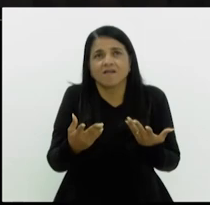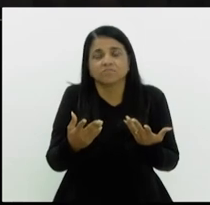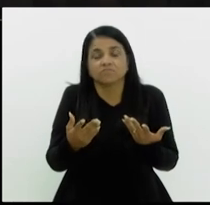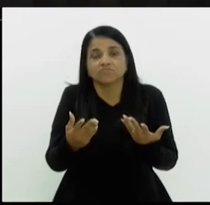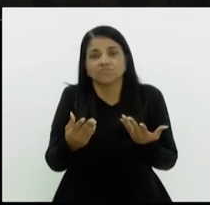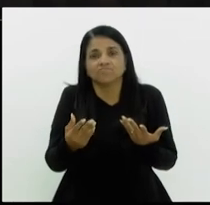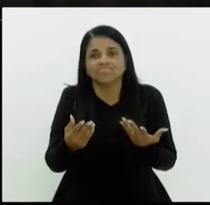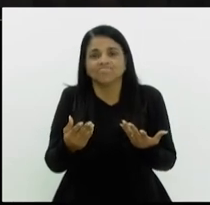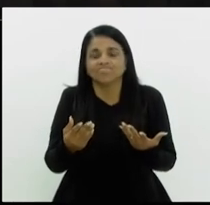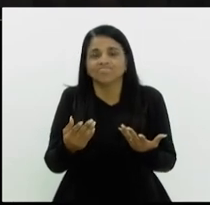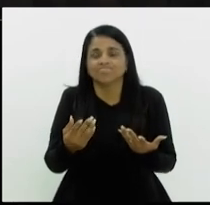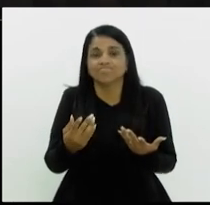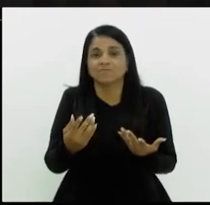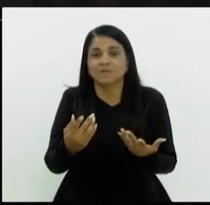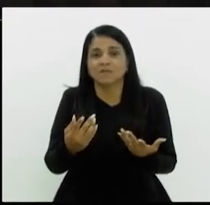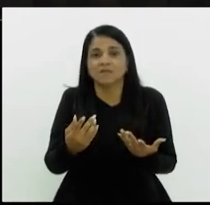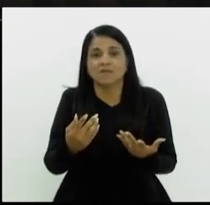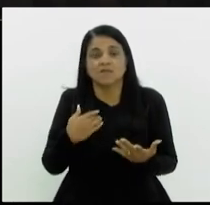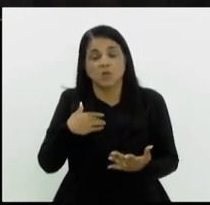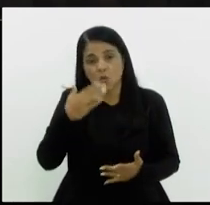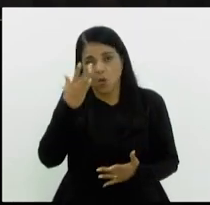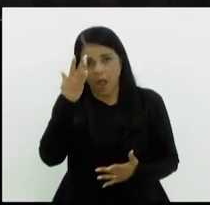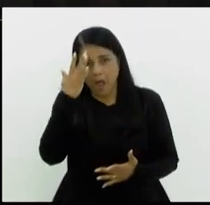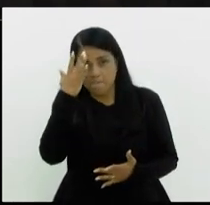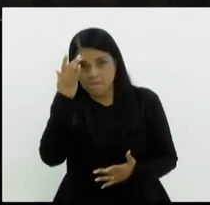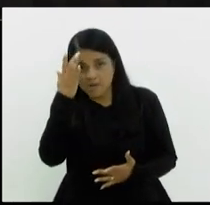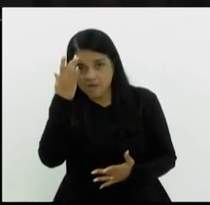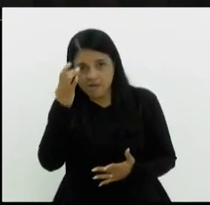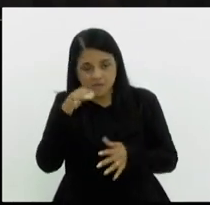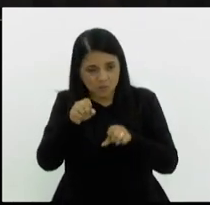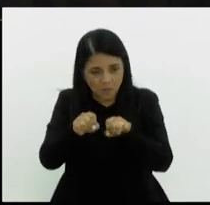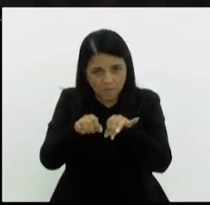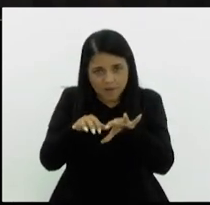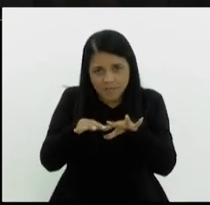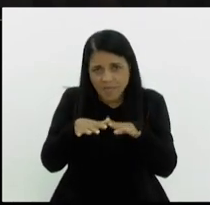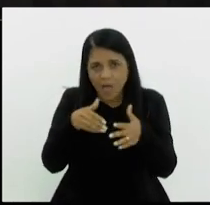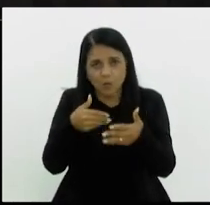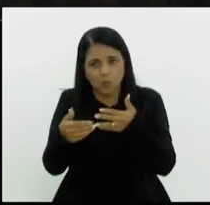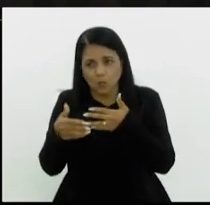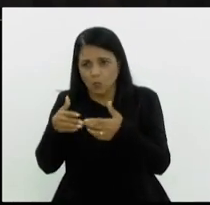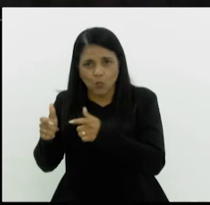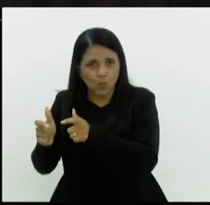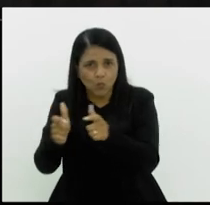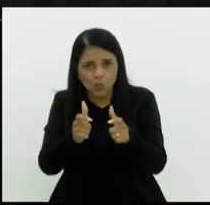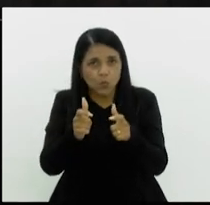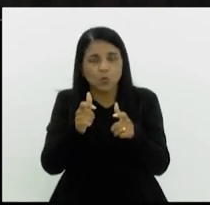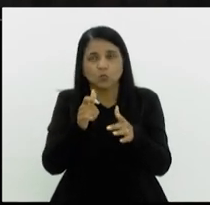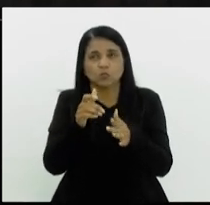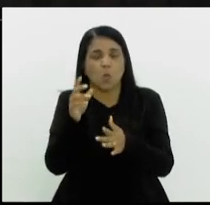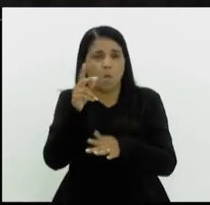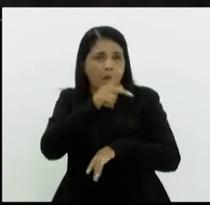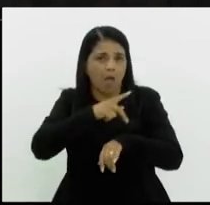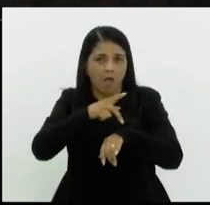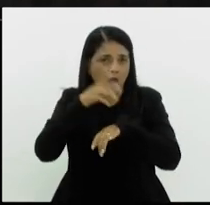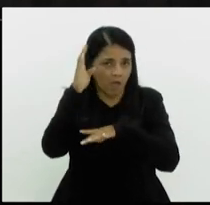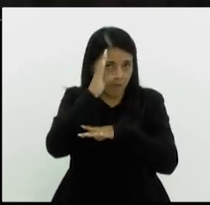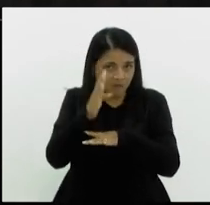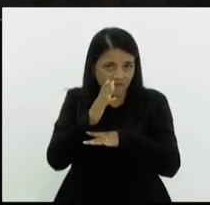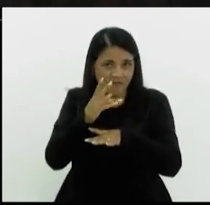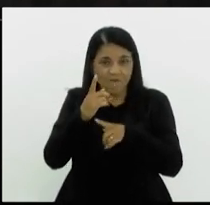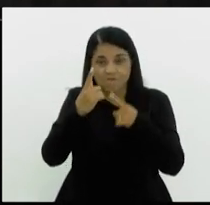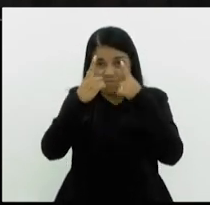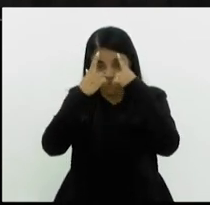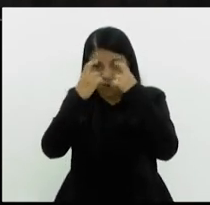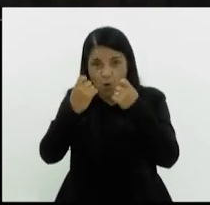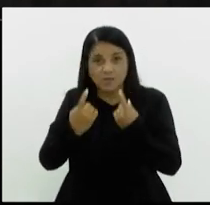autoridade eu vou amanhã ou depois, num plenário qualquer de todo o país, falar em violência